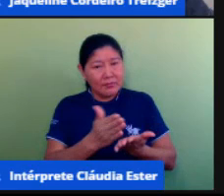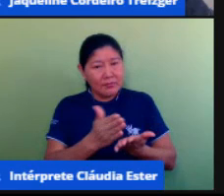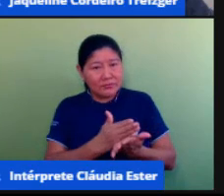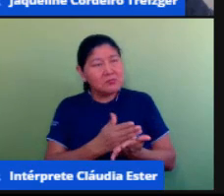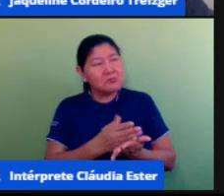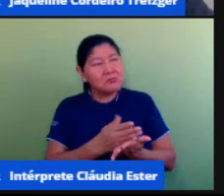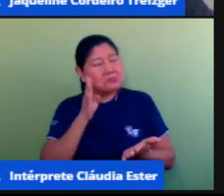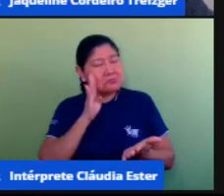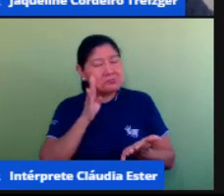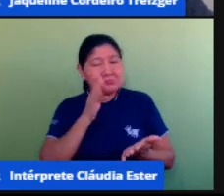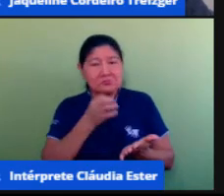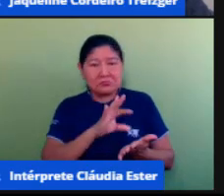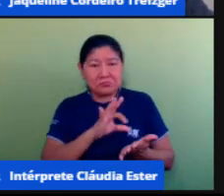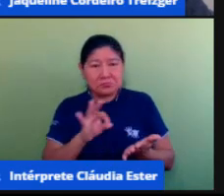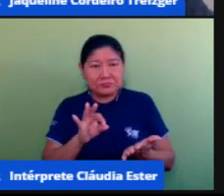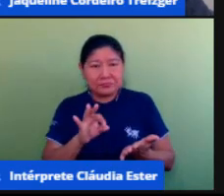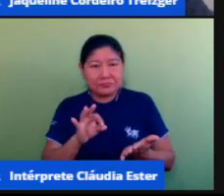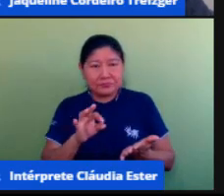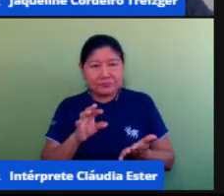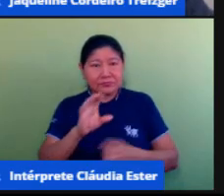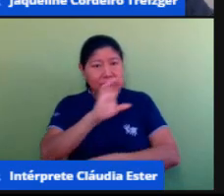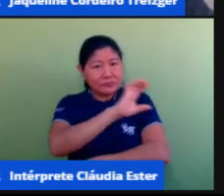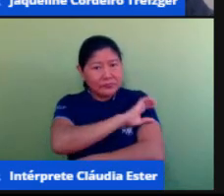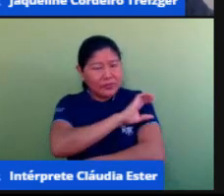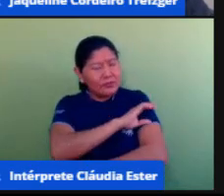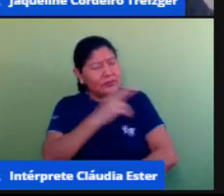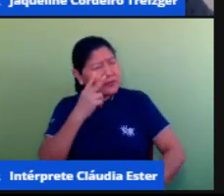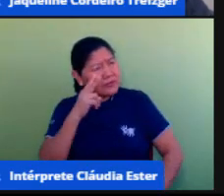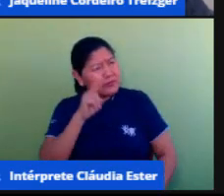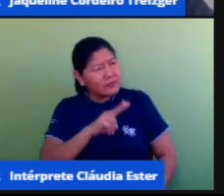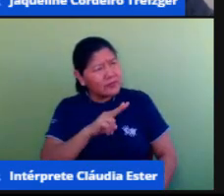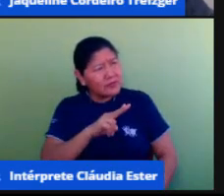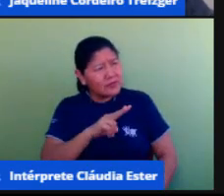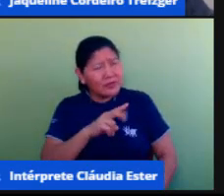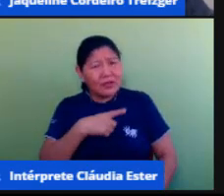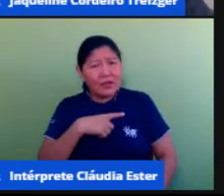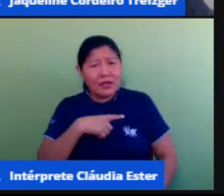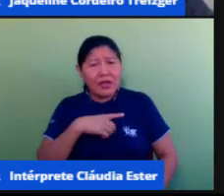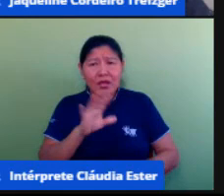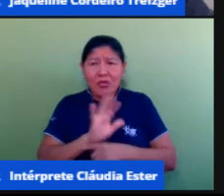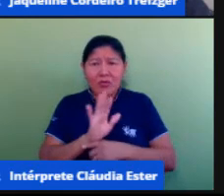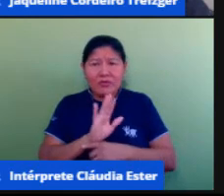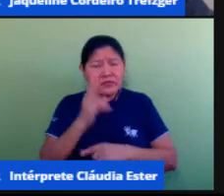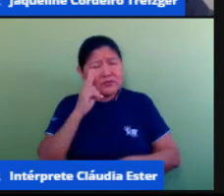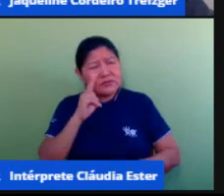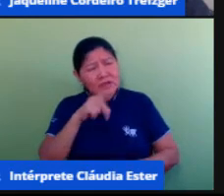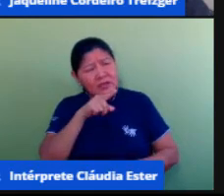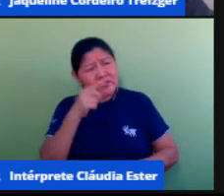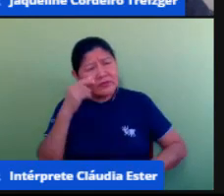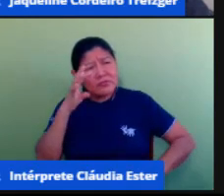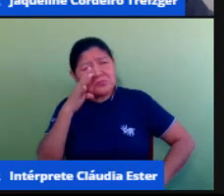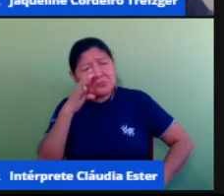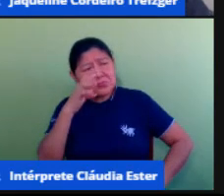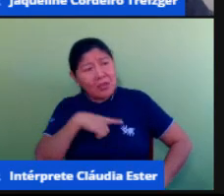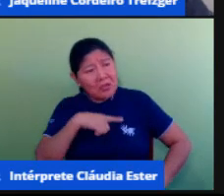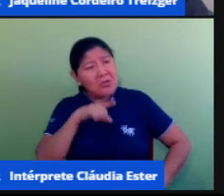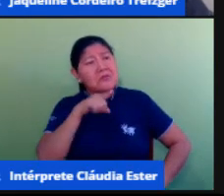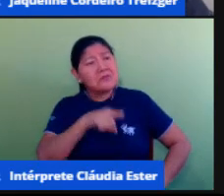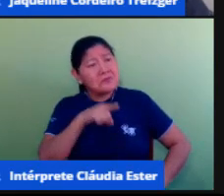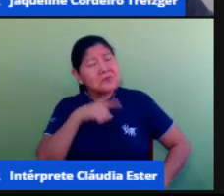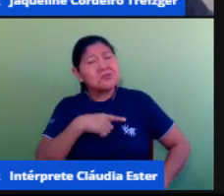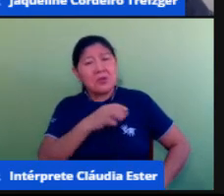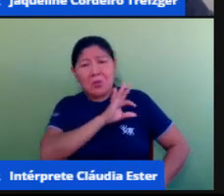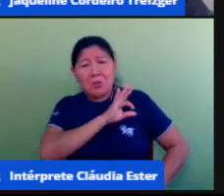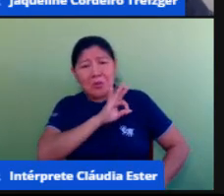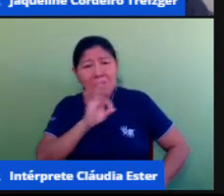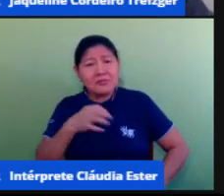e falou: Simone, eu que não entendo do assunto, se eu assistir a tua aula, eu consigo fazer. É isso que eu queria. Ela me deu